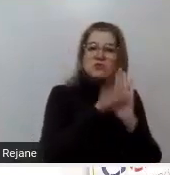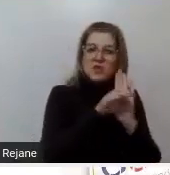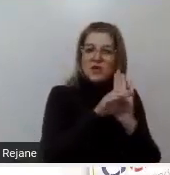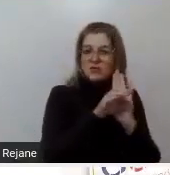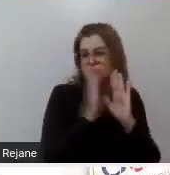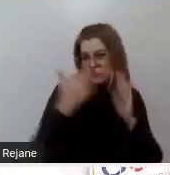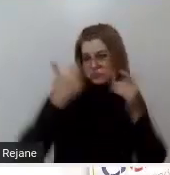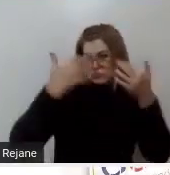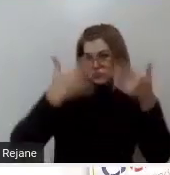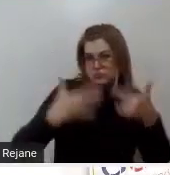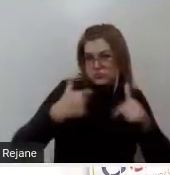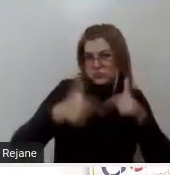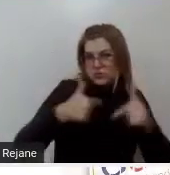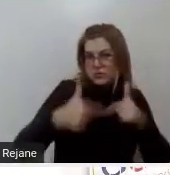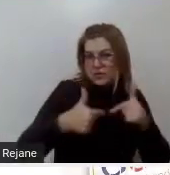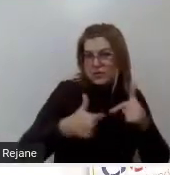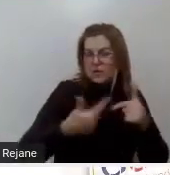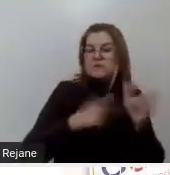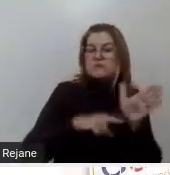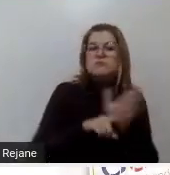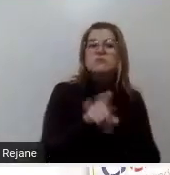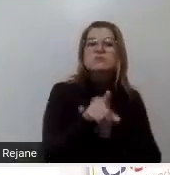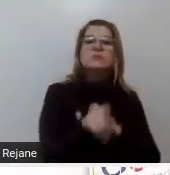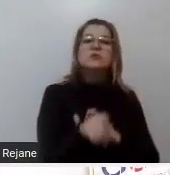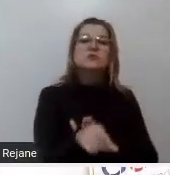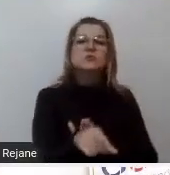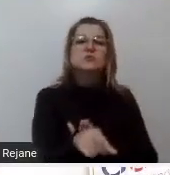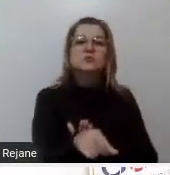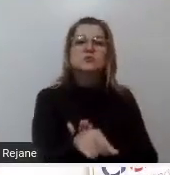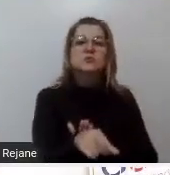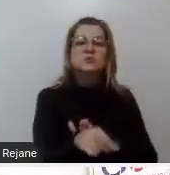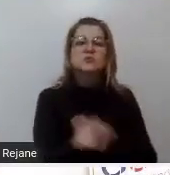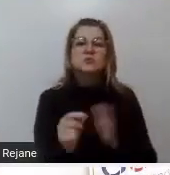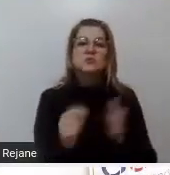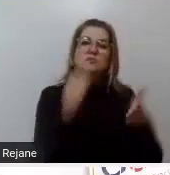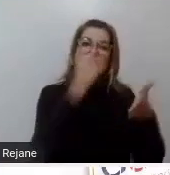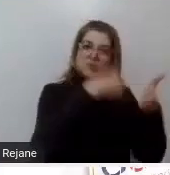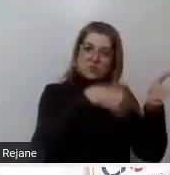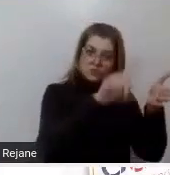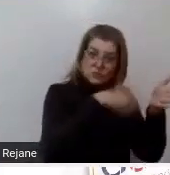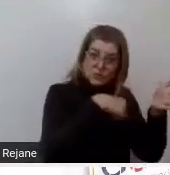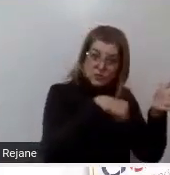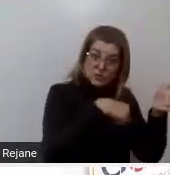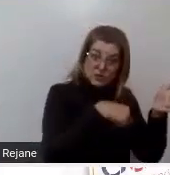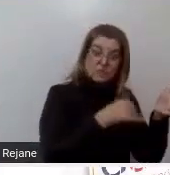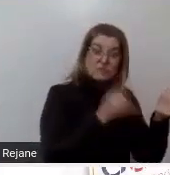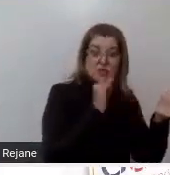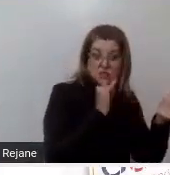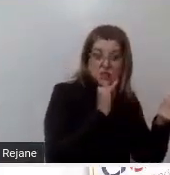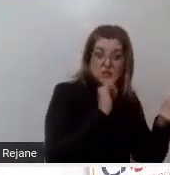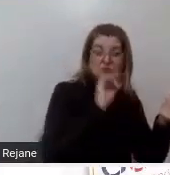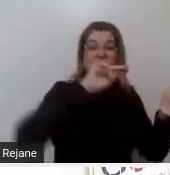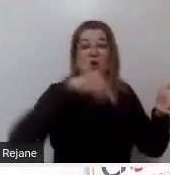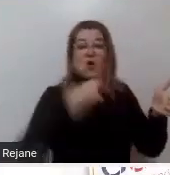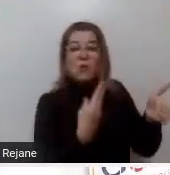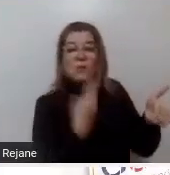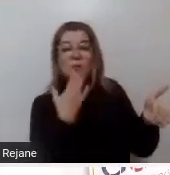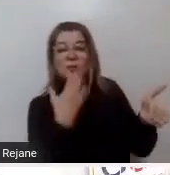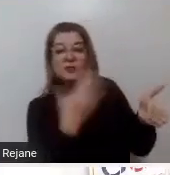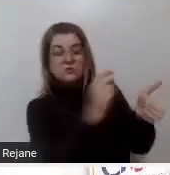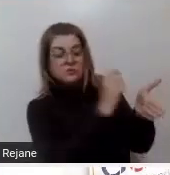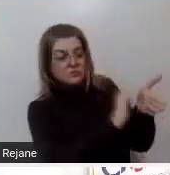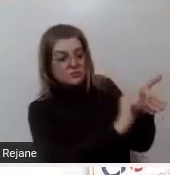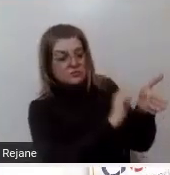meus estudantes, tá? E aí eu posso fazer uma questão objetiva para testar esse conceito, ou eu posso abrir